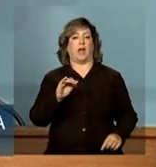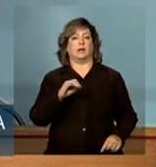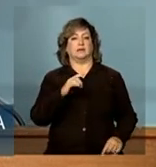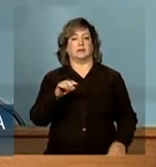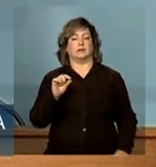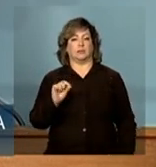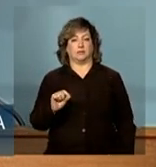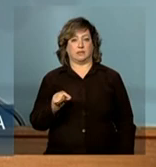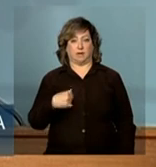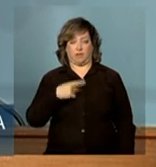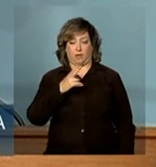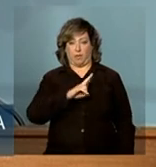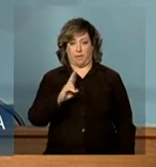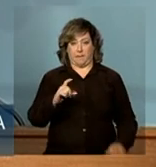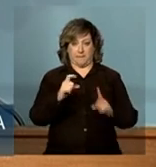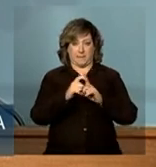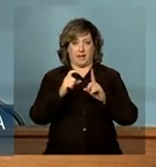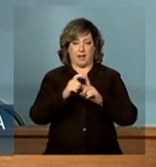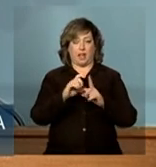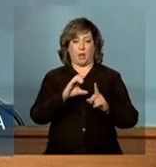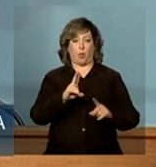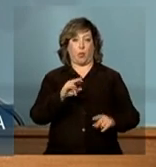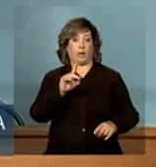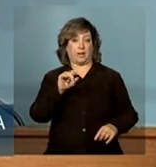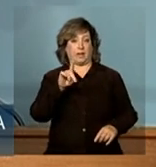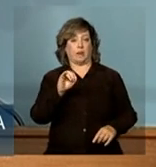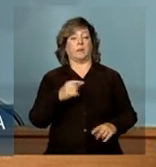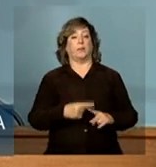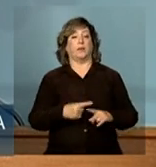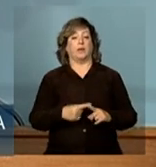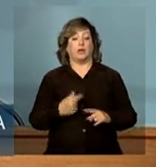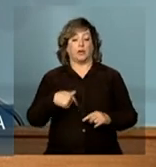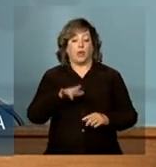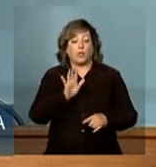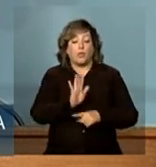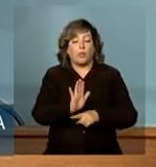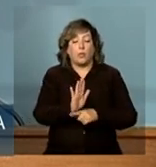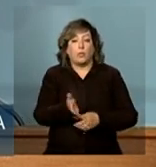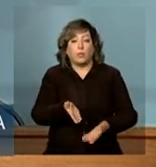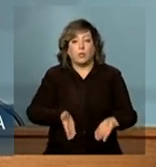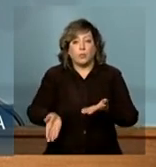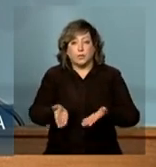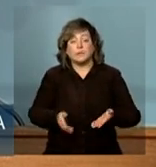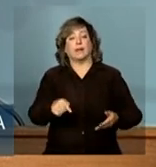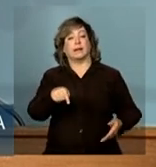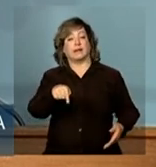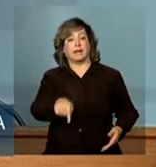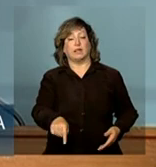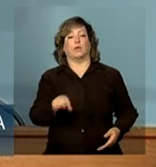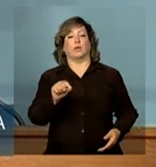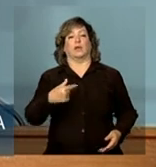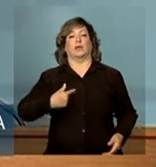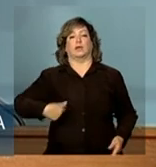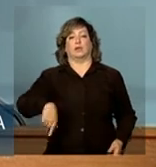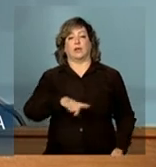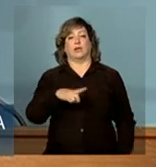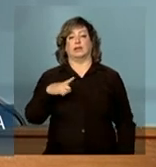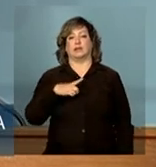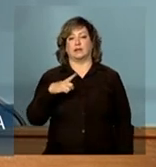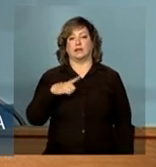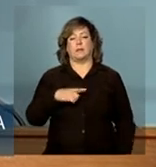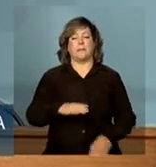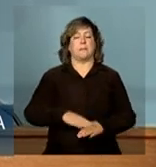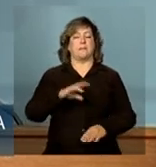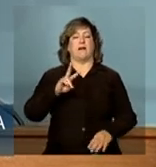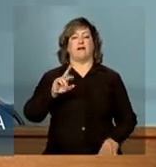palavra cuidado, porque eu acho que aquilo que você cuida é aquilo que você tem de